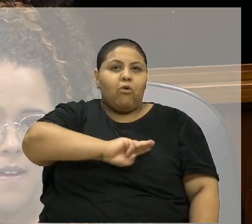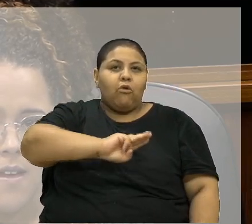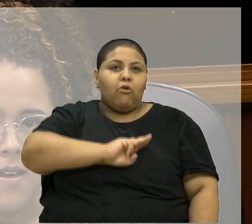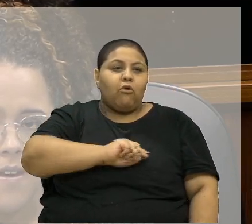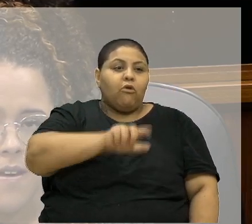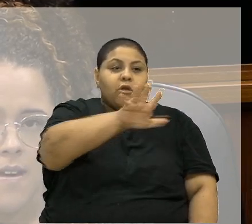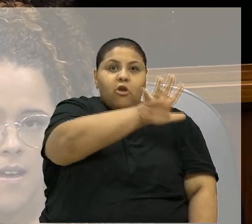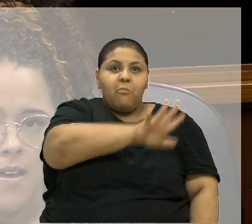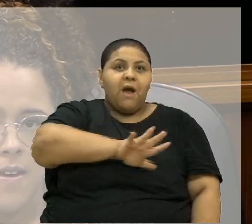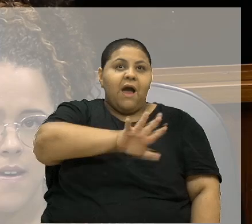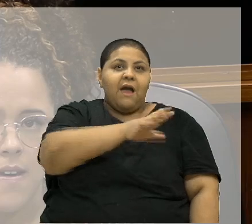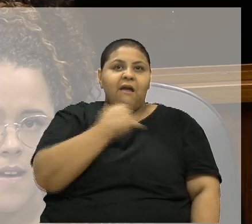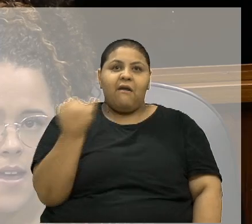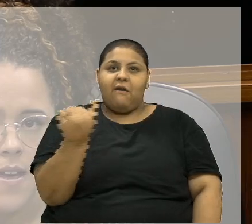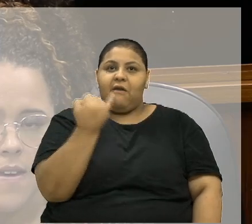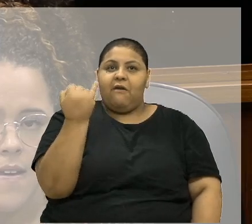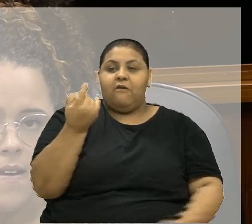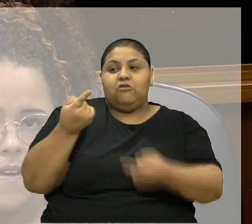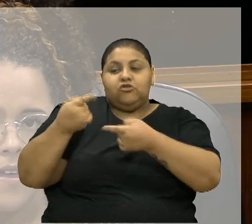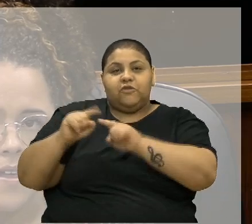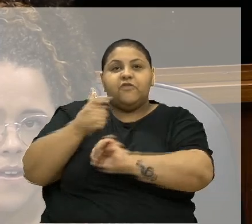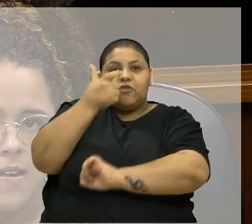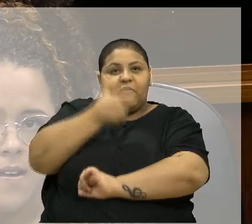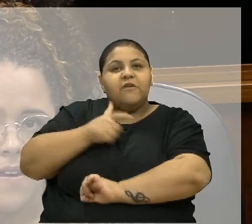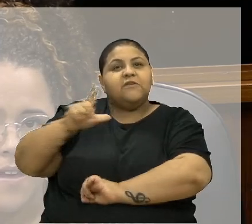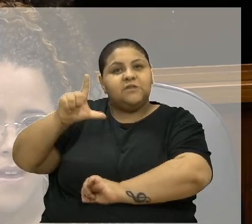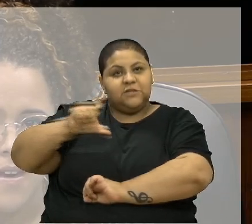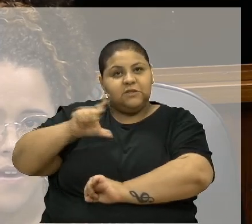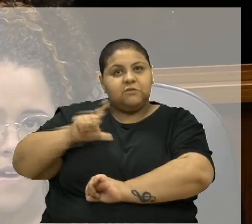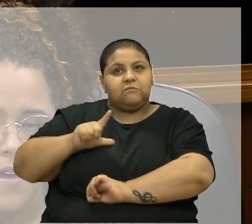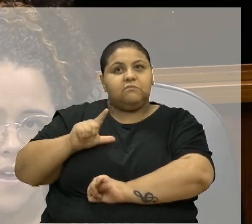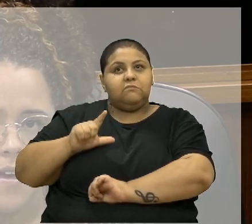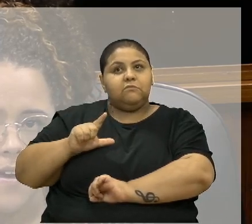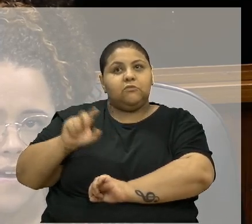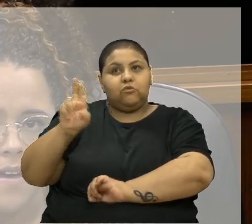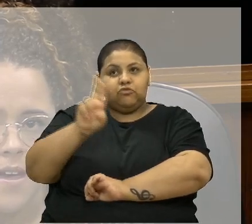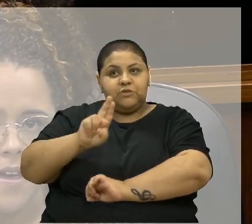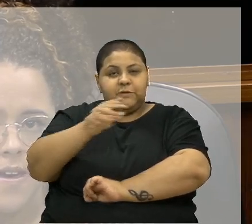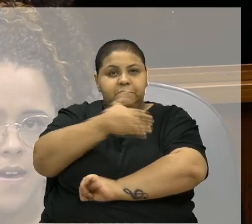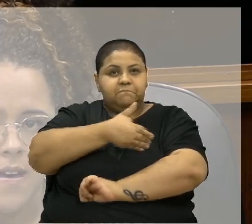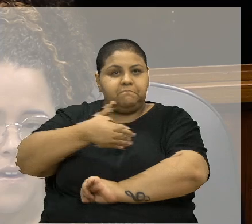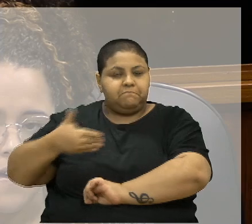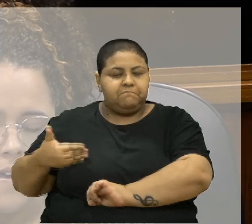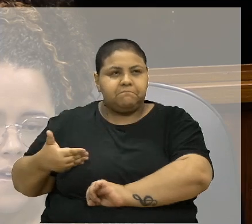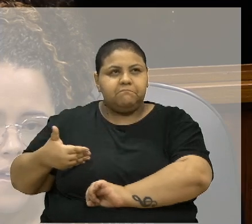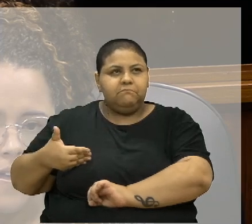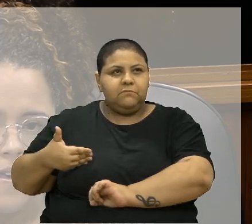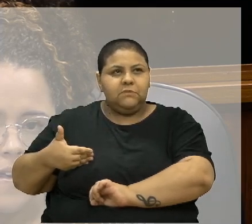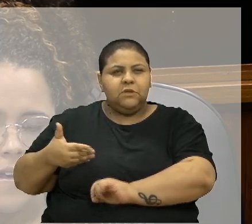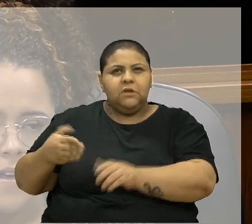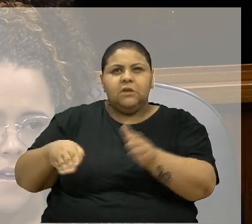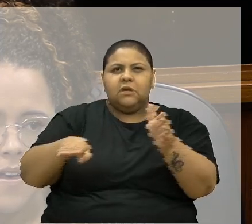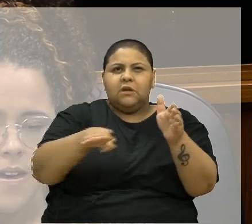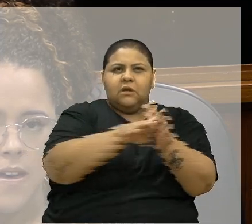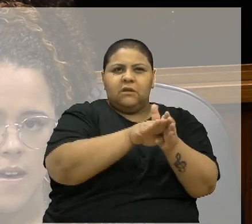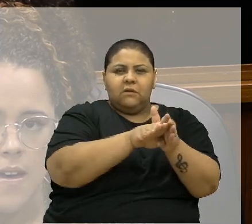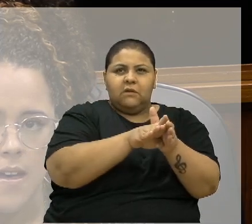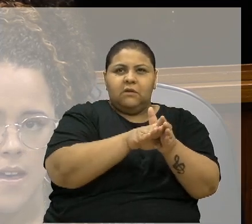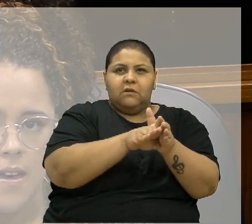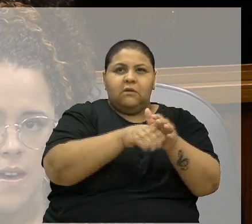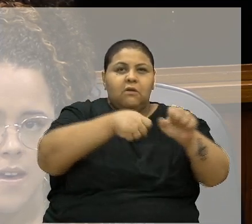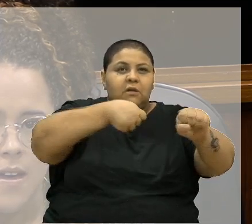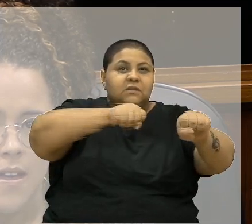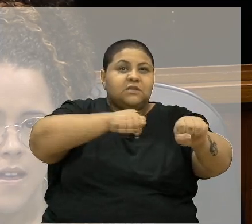área importante. E o desafio que eu acho que nós temos com a utilidade pública, ali onde era o estacionamento das motos